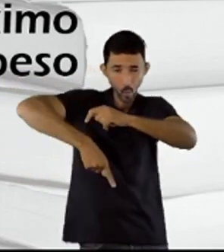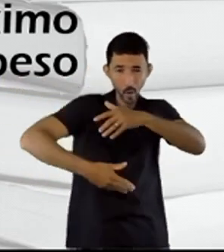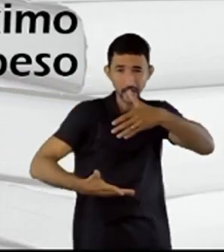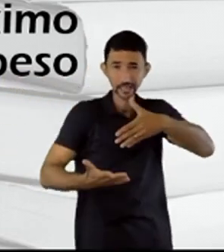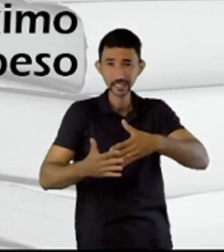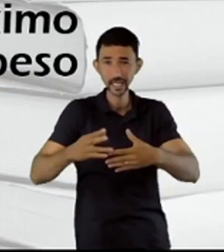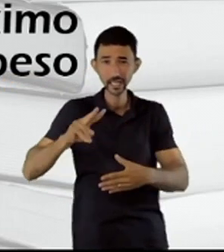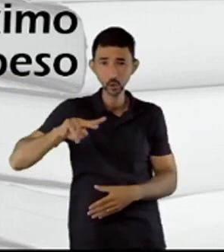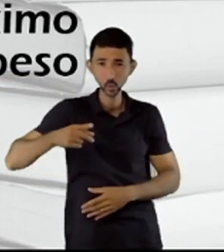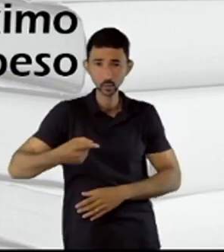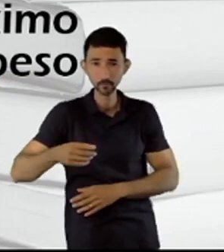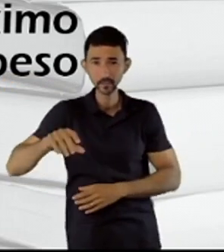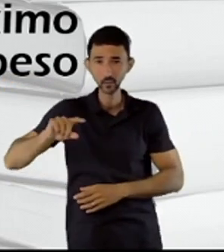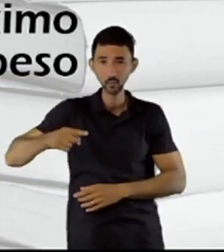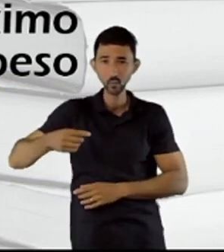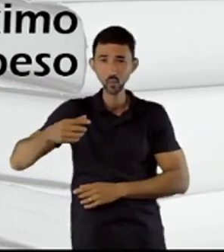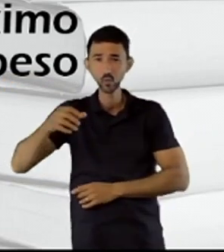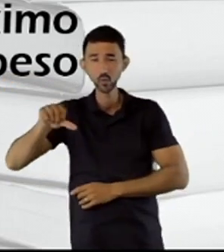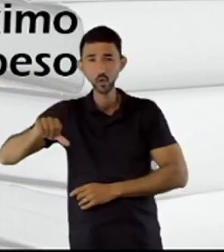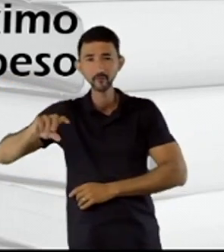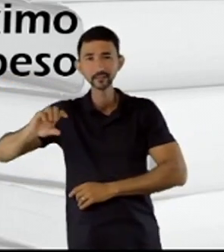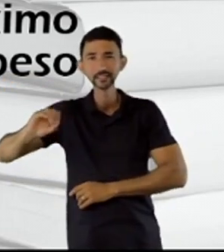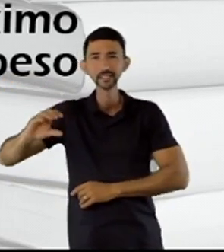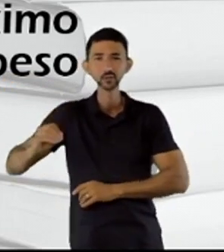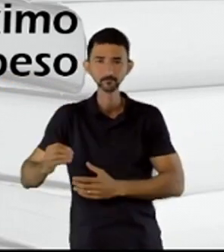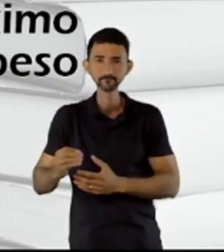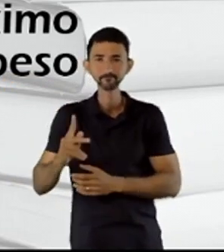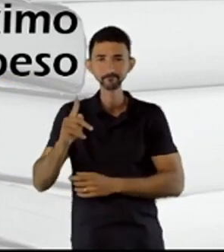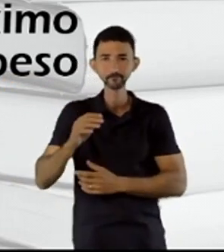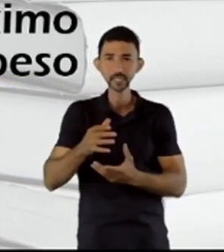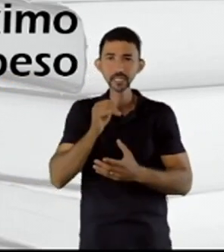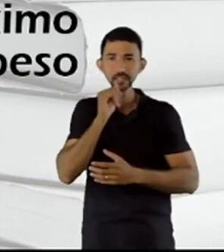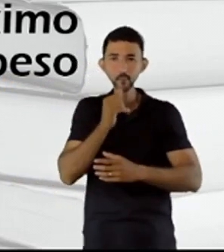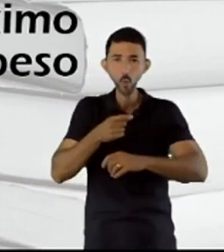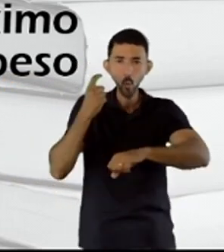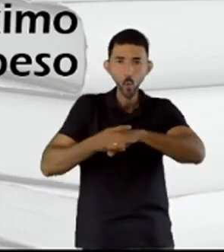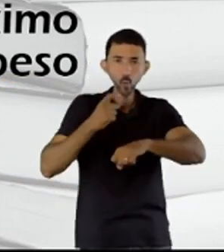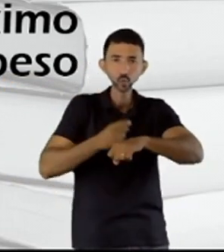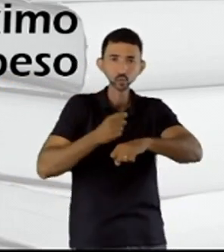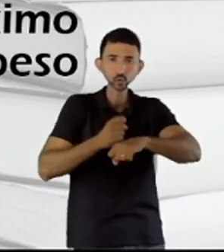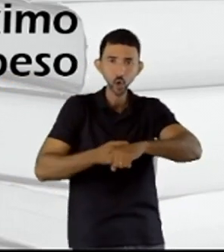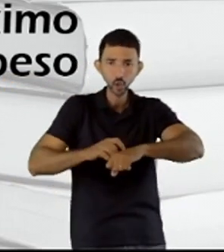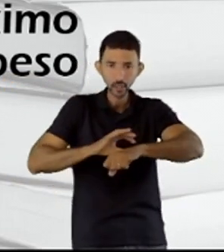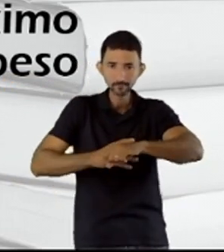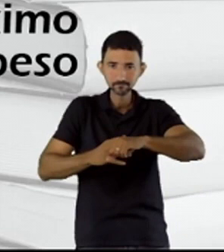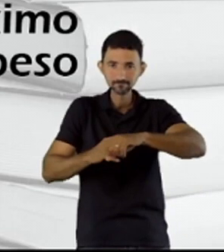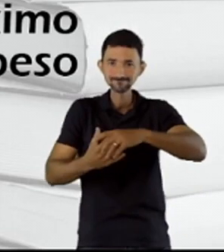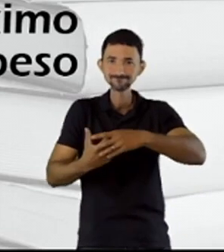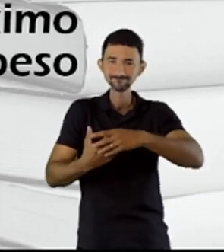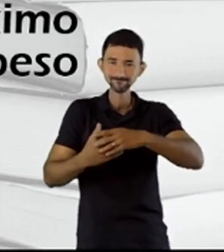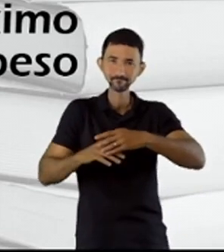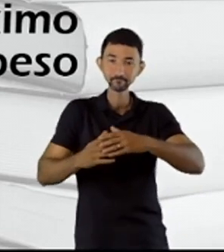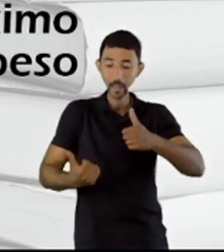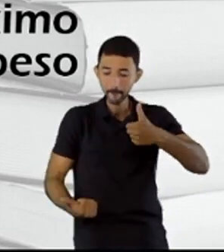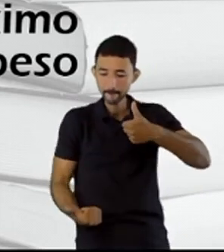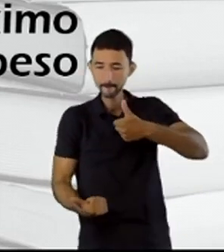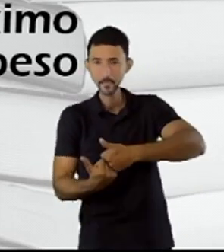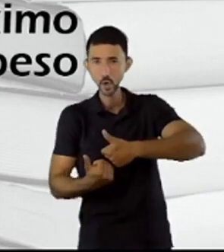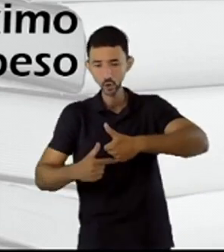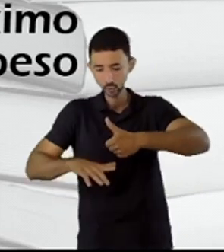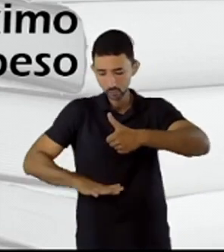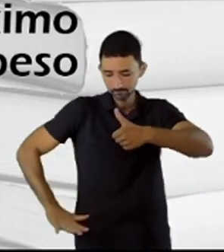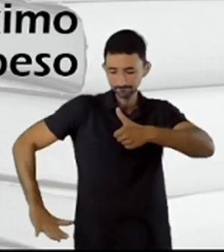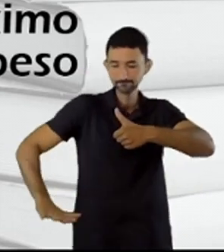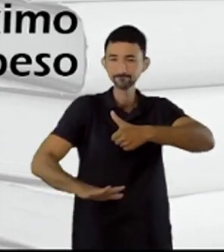parte do manto é uma parte mais sólida, porque essa estrutura ela é muito mais próxima do núcleo da Terra,